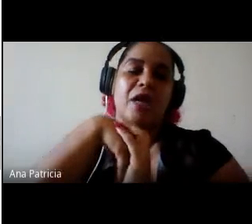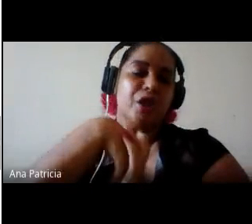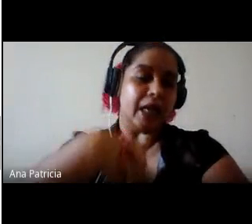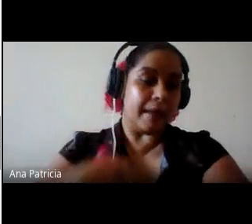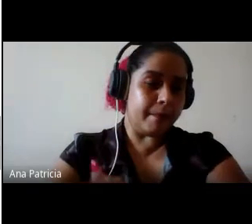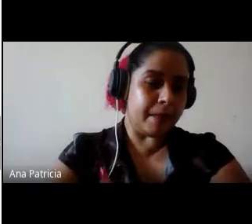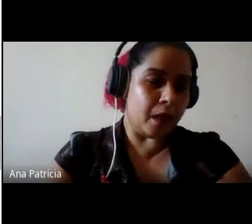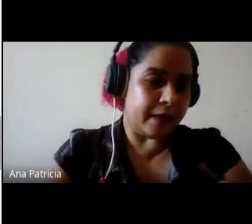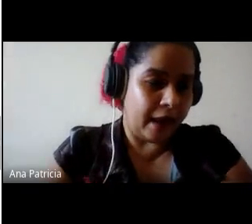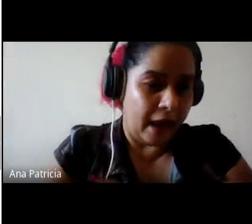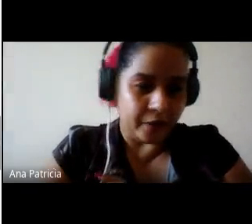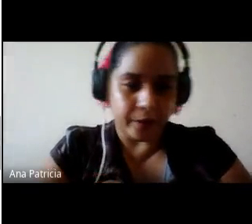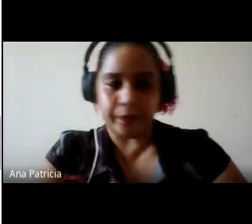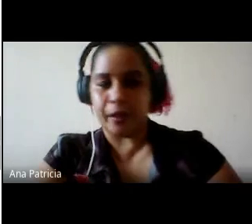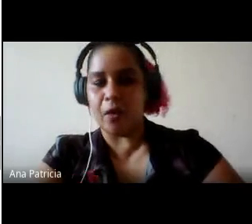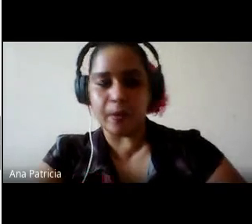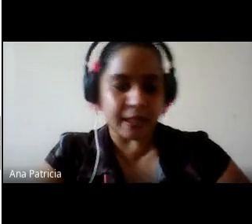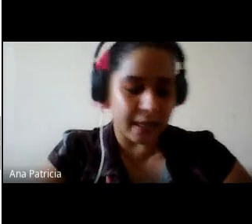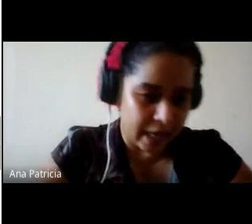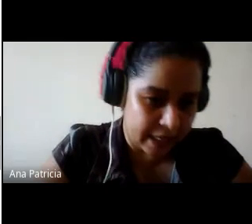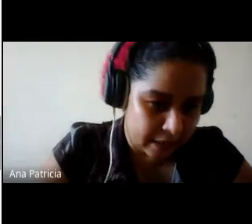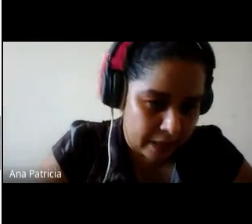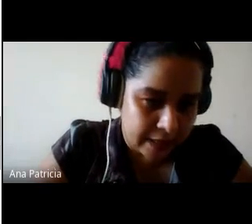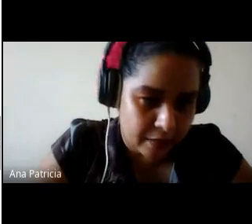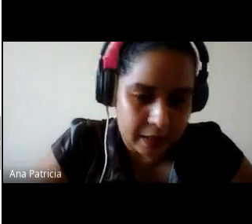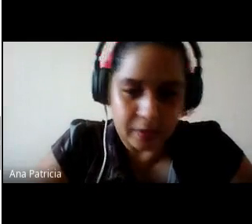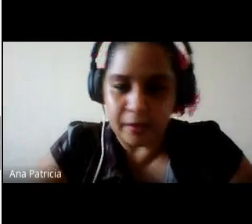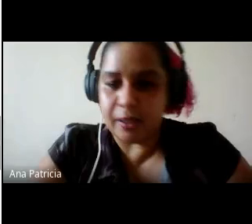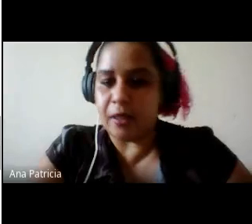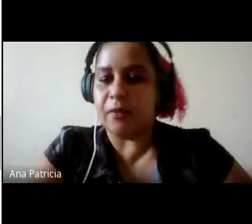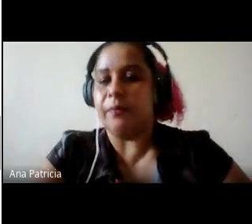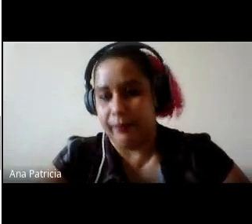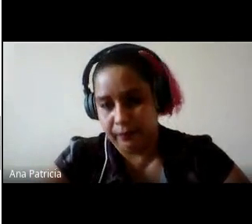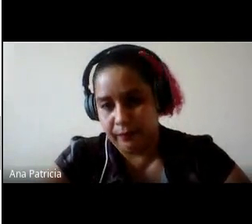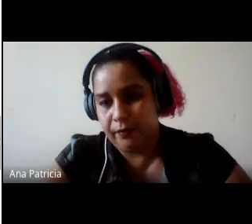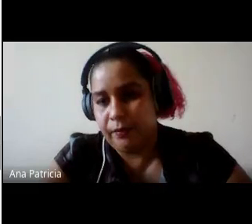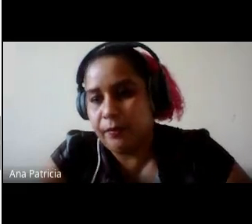Maradona é chique, ele é bibliotecário. Eu considero da área da educação, Maradona. Então,